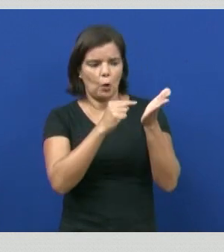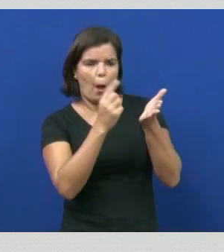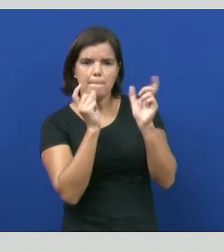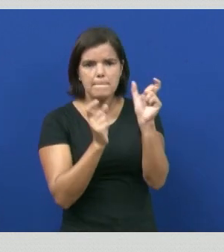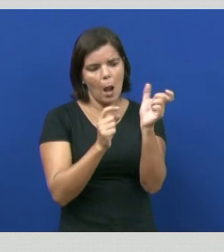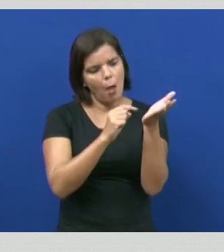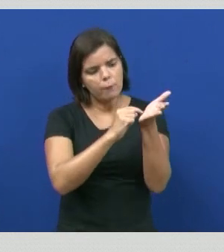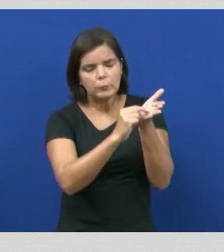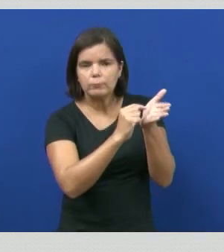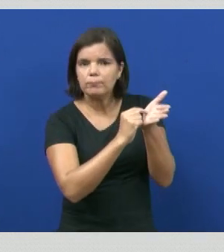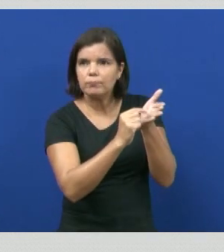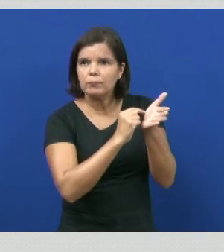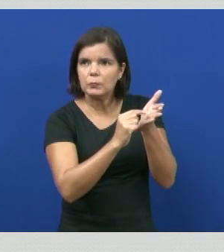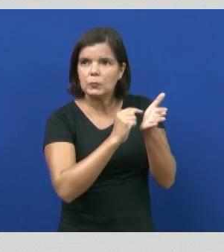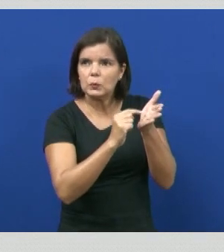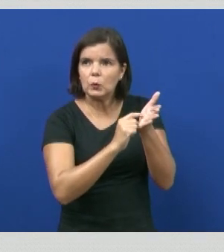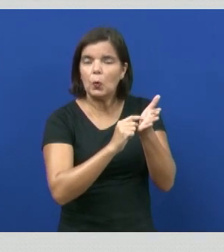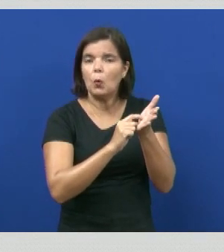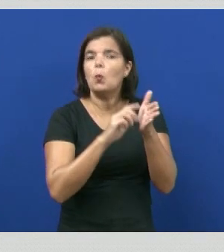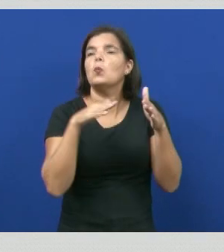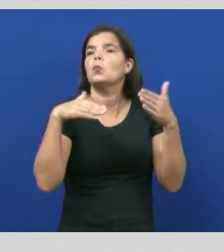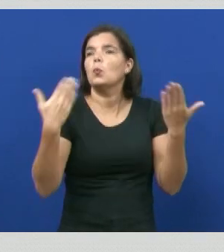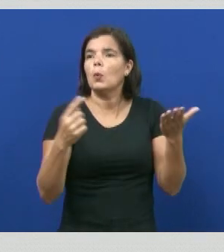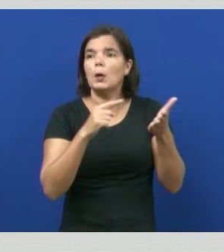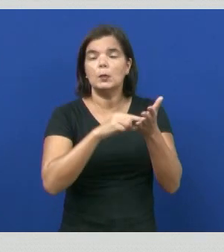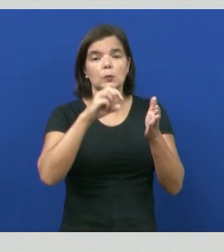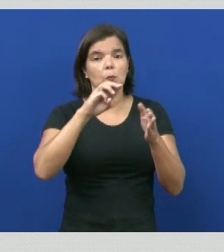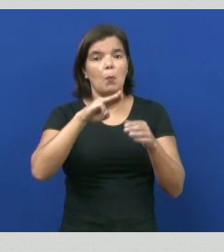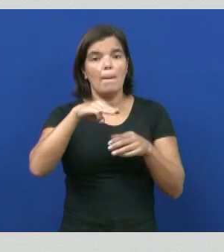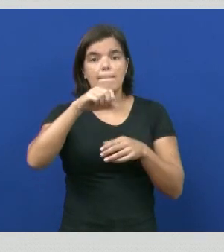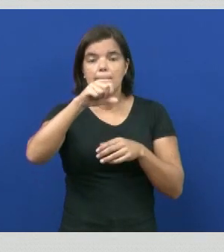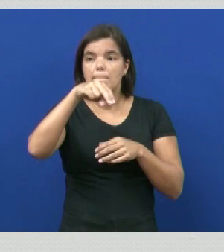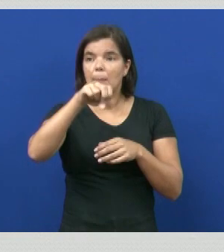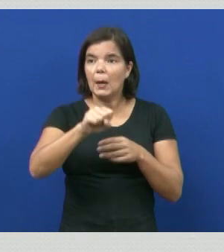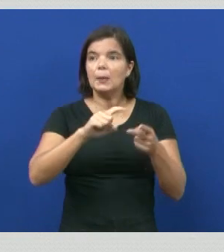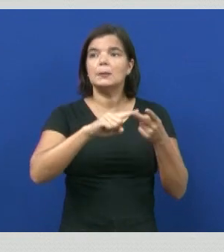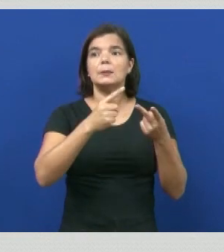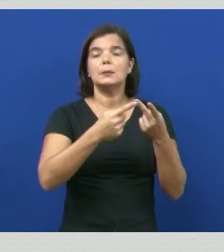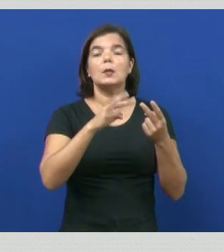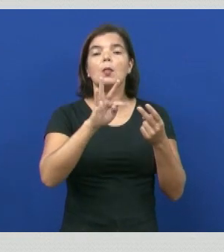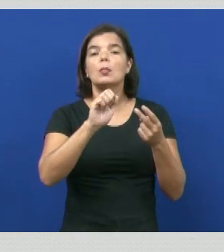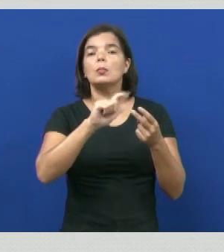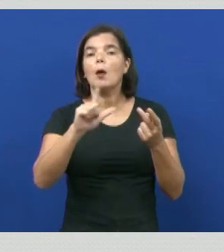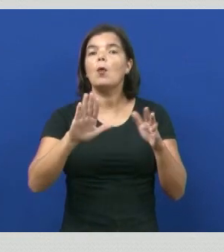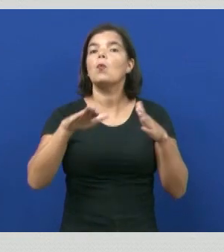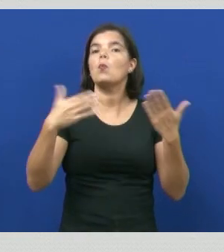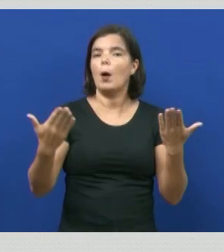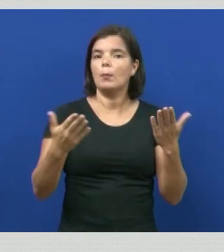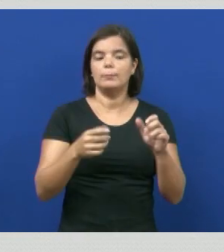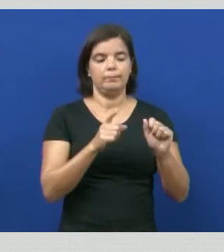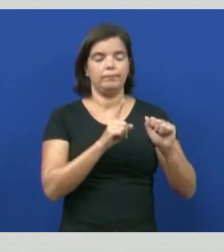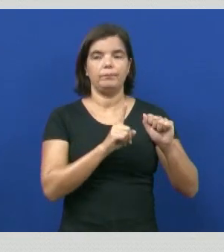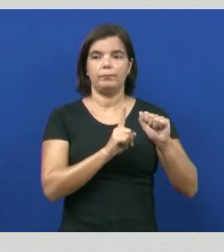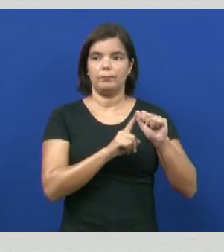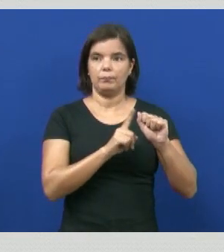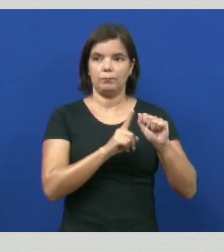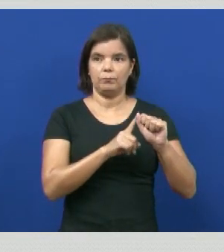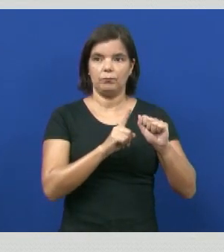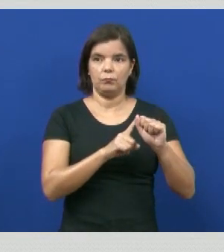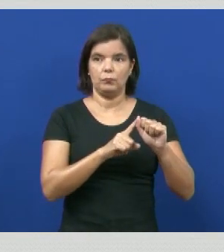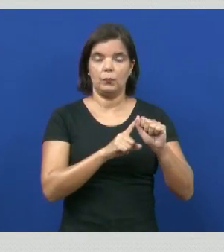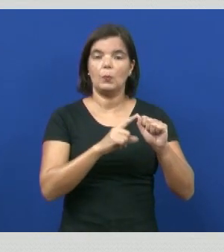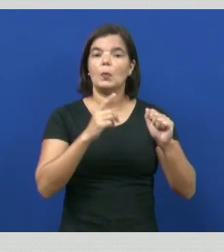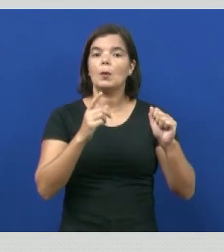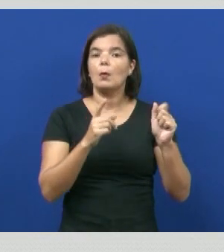grifados, quando, mais e tal qual expressam nos trechos analisados? A primeira alternativa coloca que é